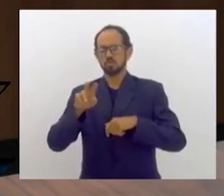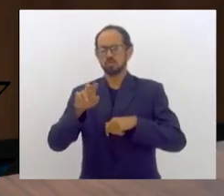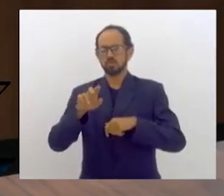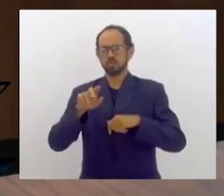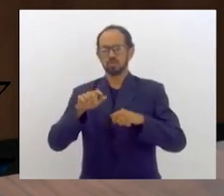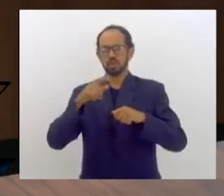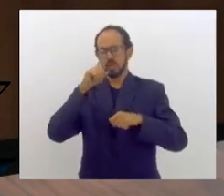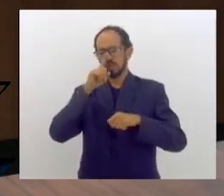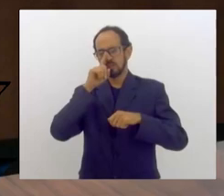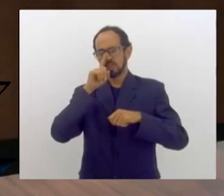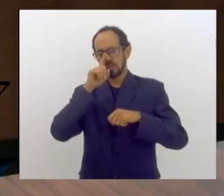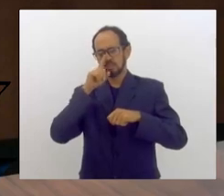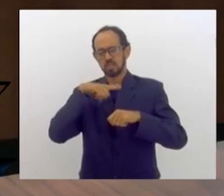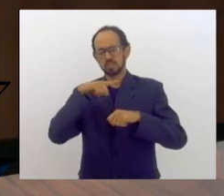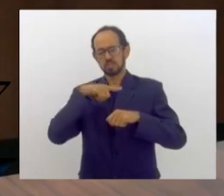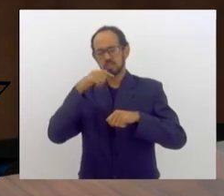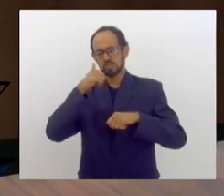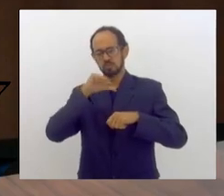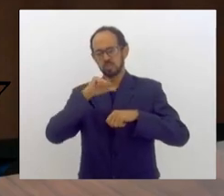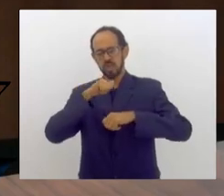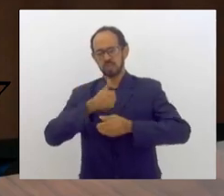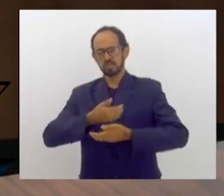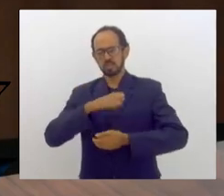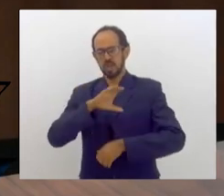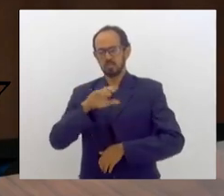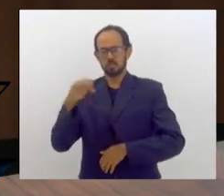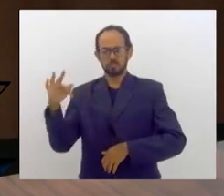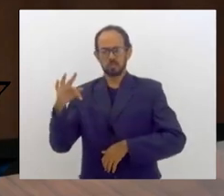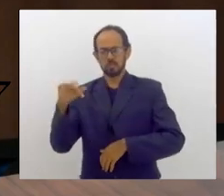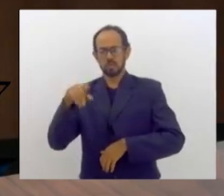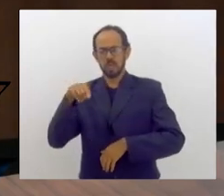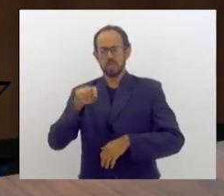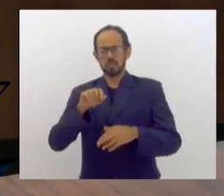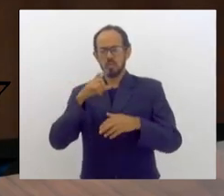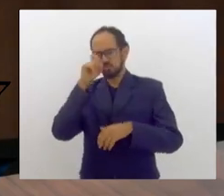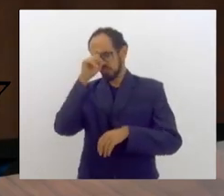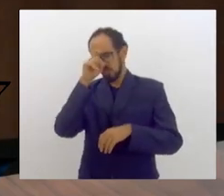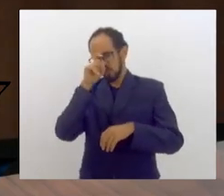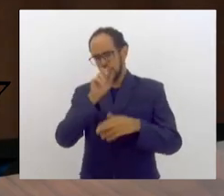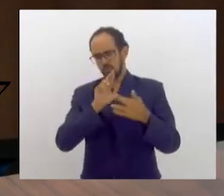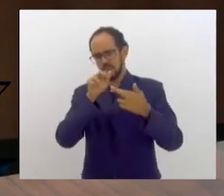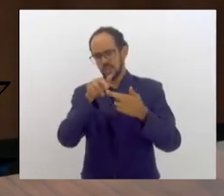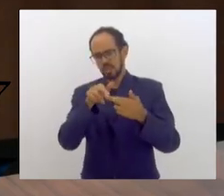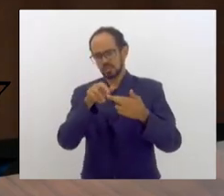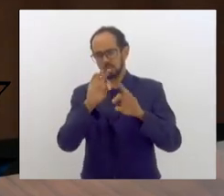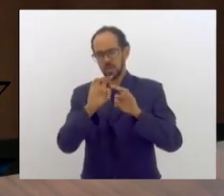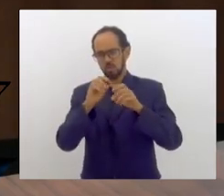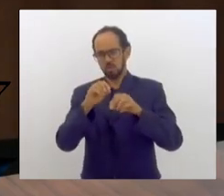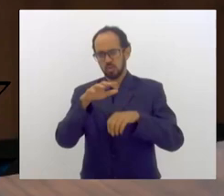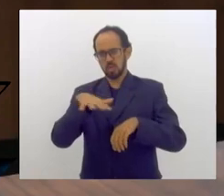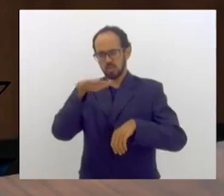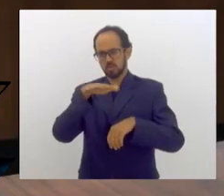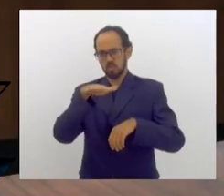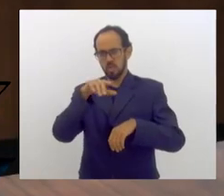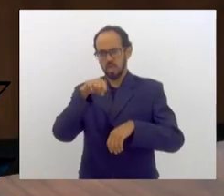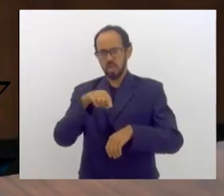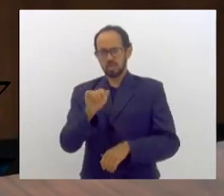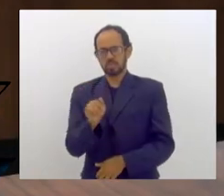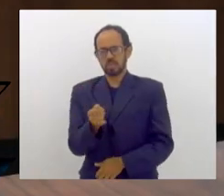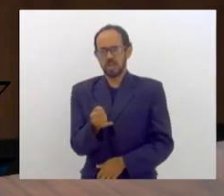de Mulheres do Cabo Frio, um hospital referência para toda a região, é que no mês de janeiro